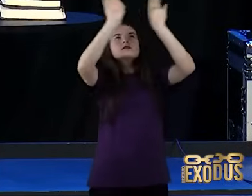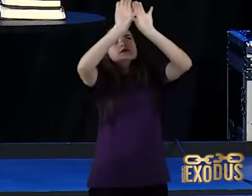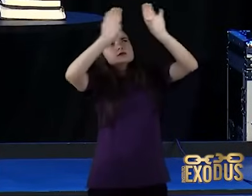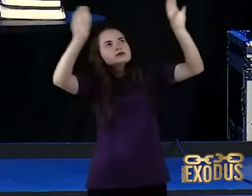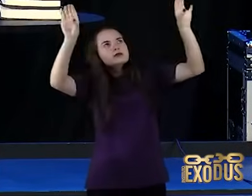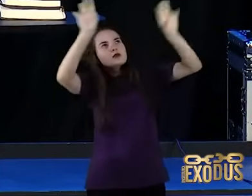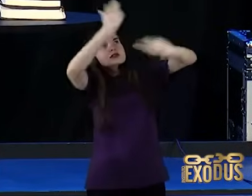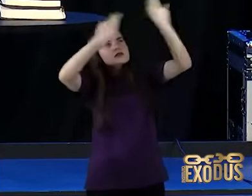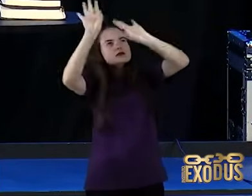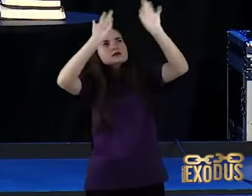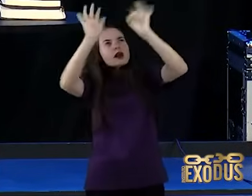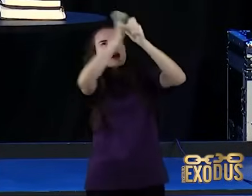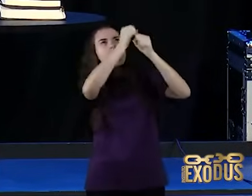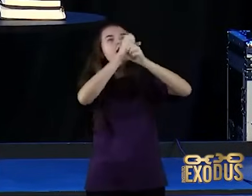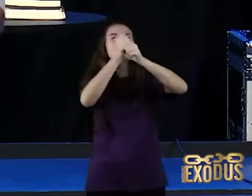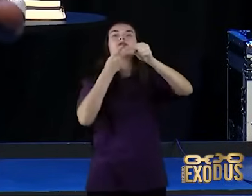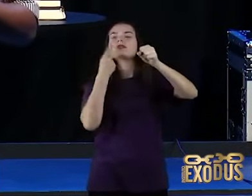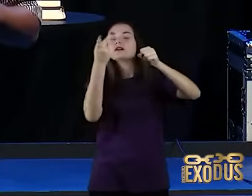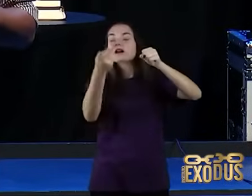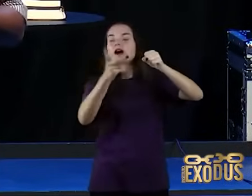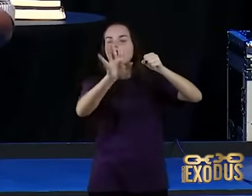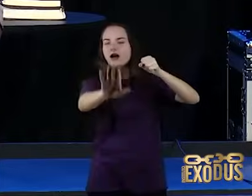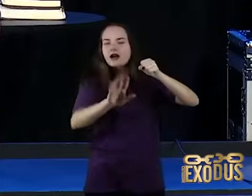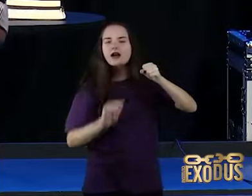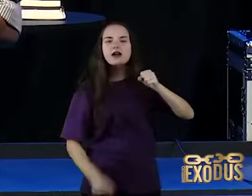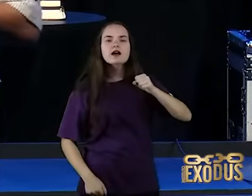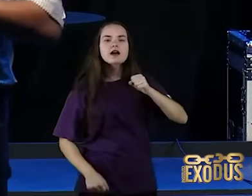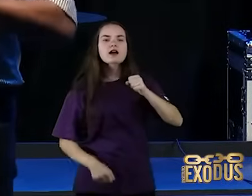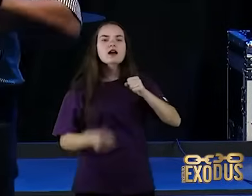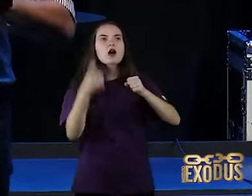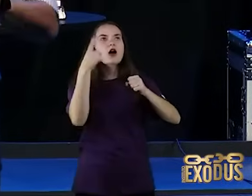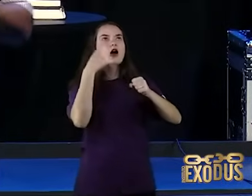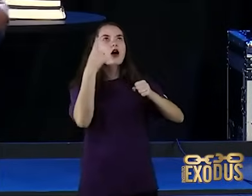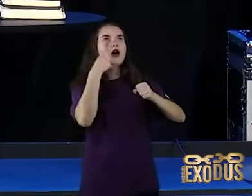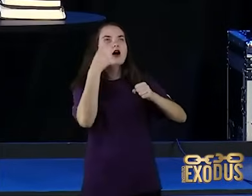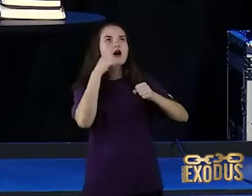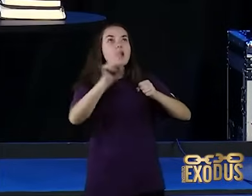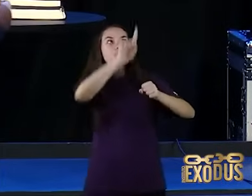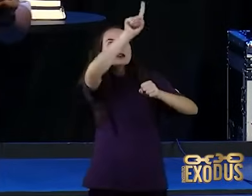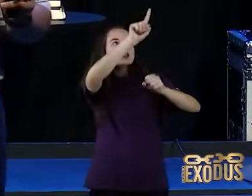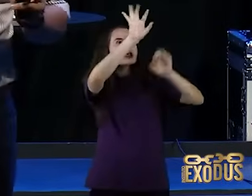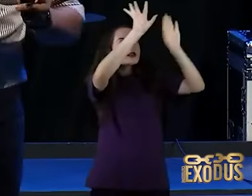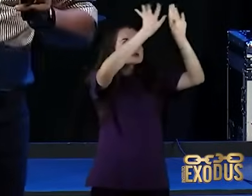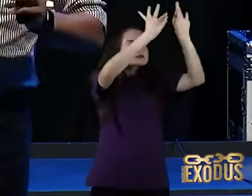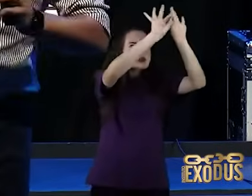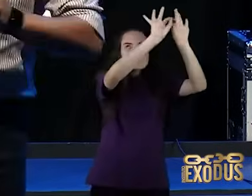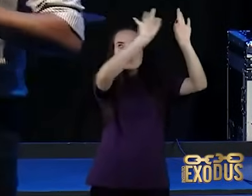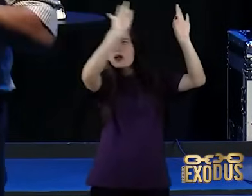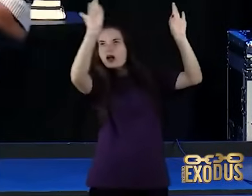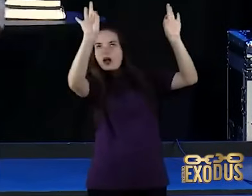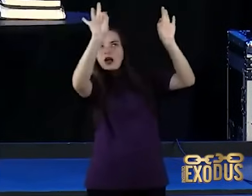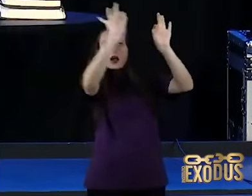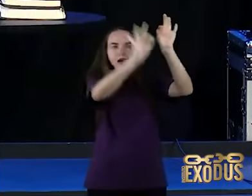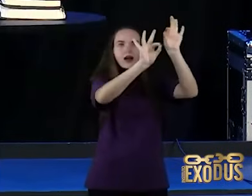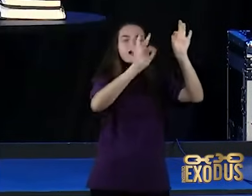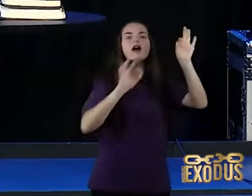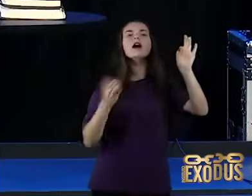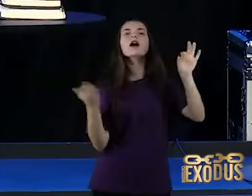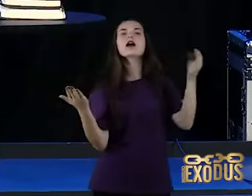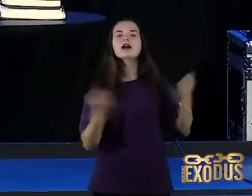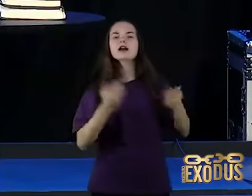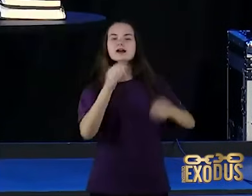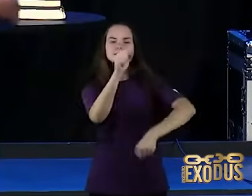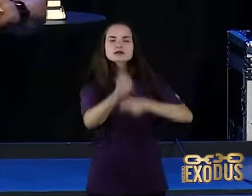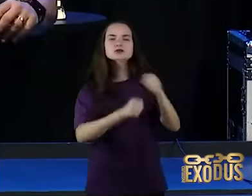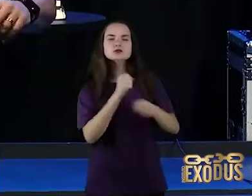celestes e dizem não porque Júpiter tá alinhado com Saturno Então esse ano vai ser bom para isso